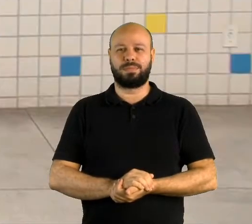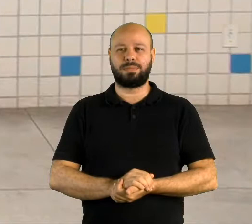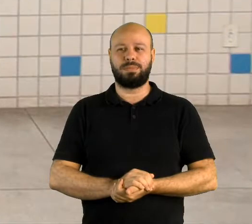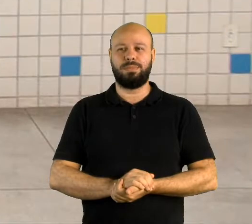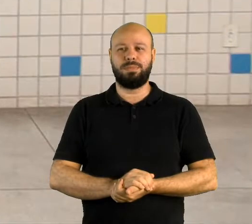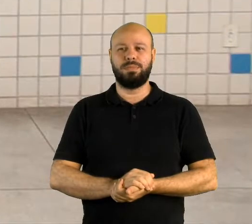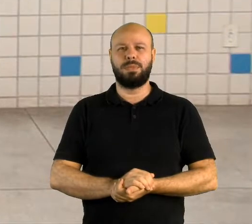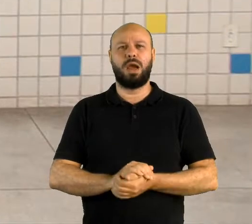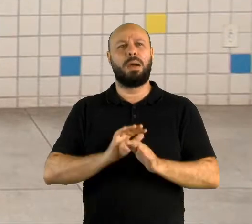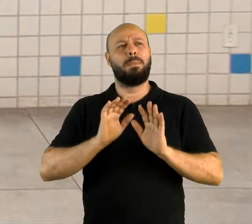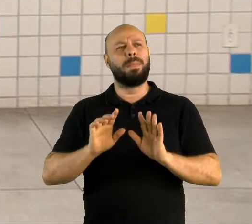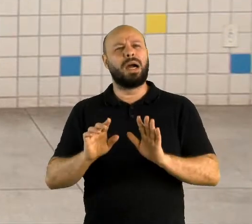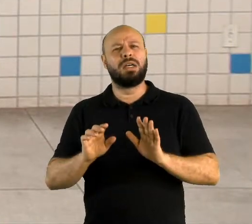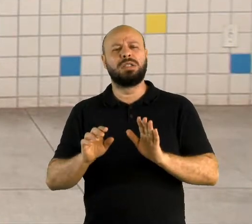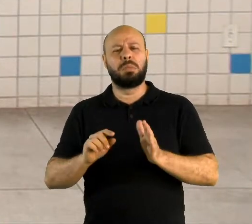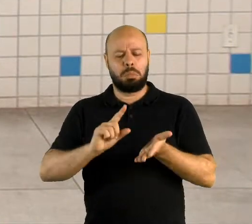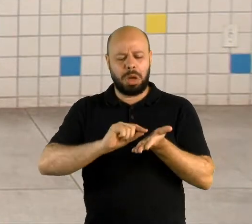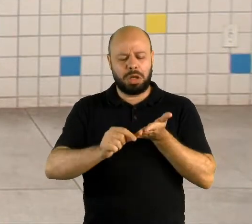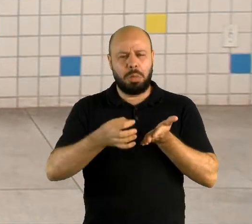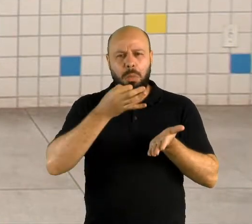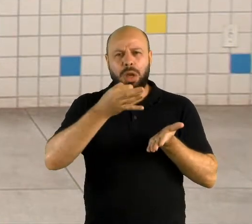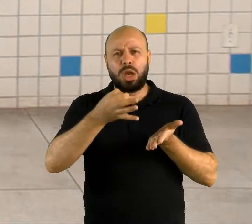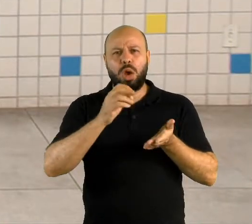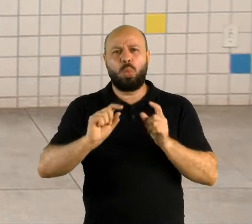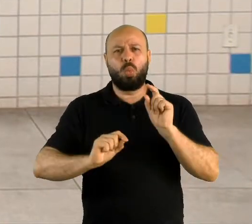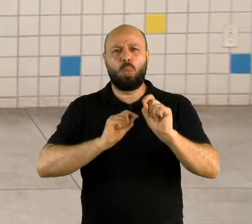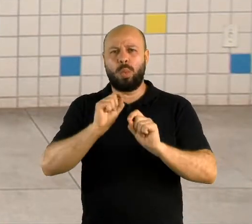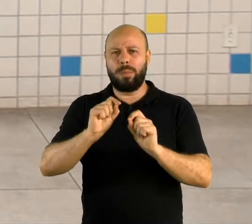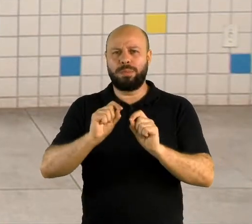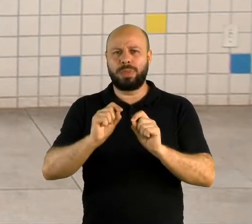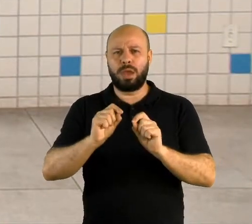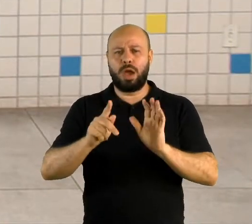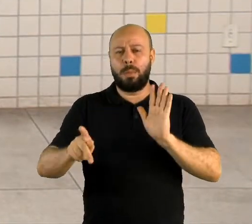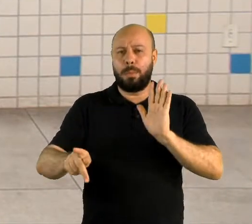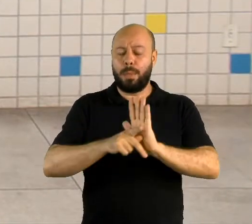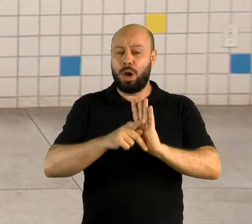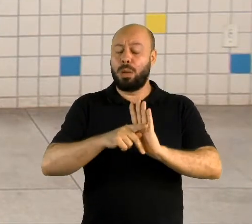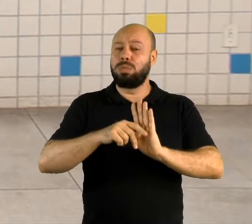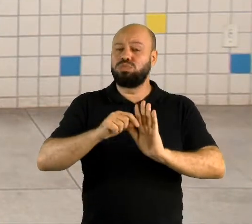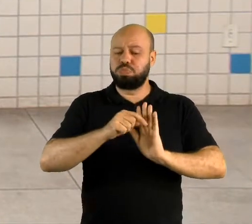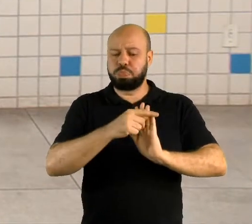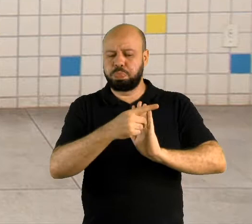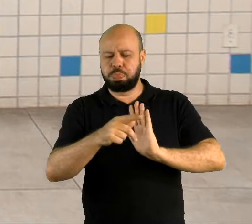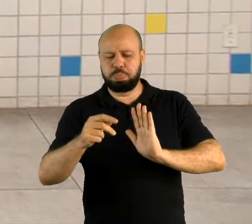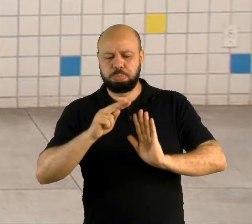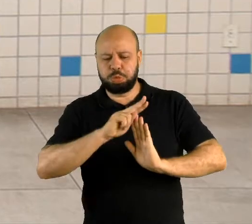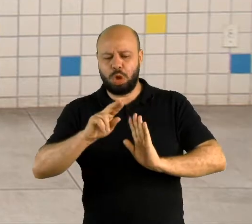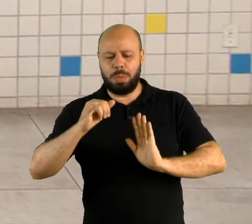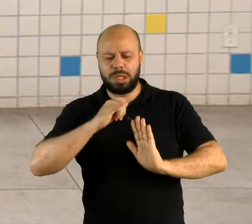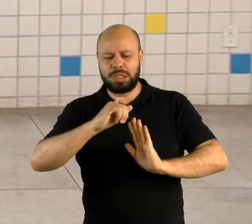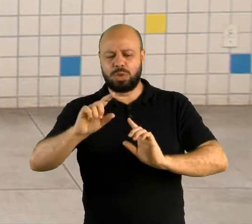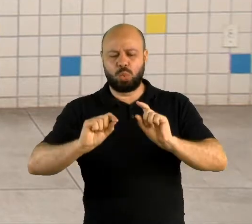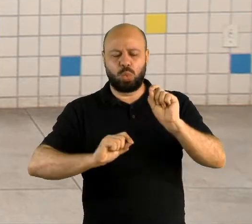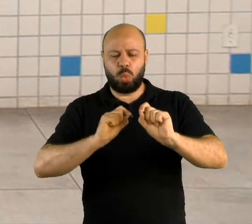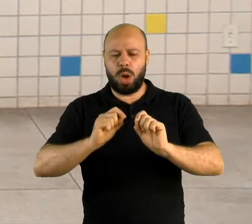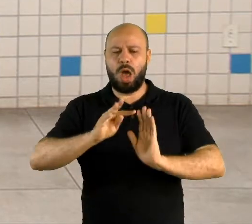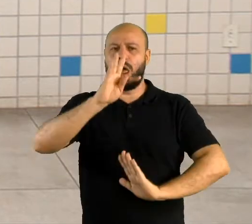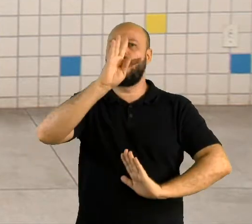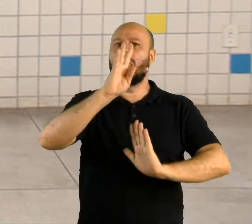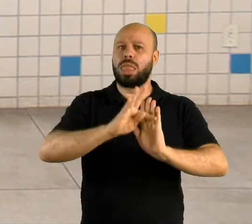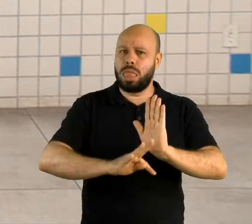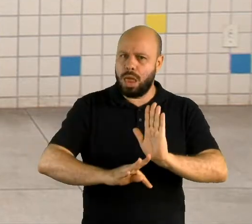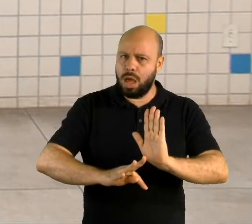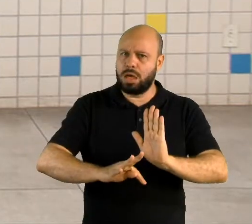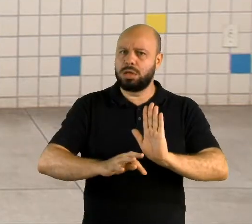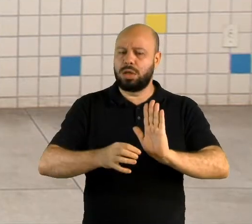Mas o que é o artigo de opinião? Como o próprio nome diz, o artigo de opinião é um texto que vai